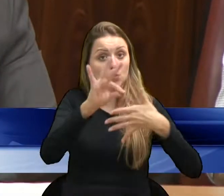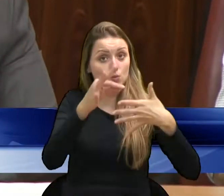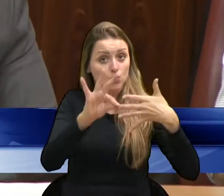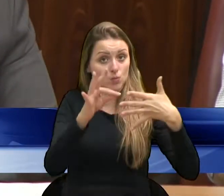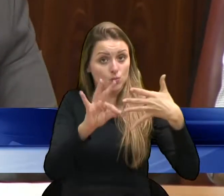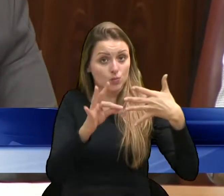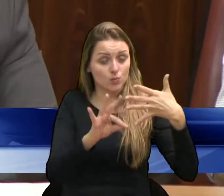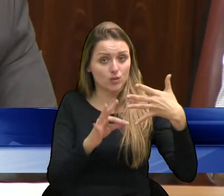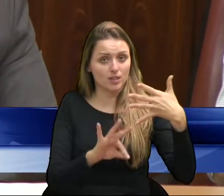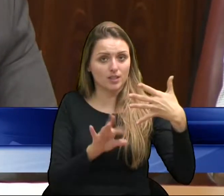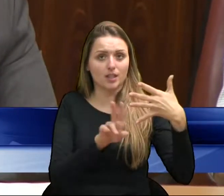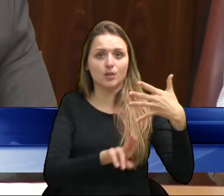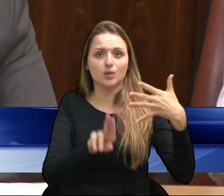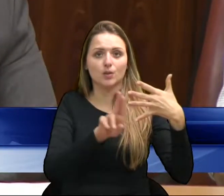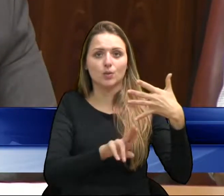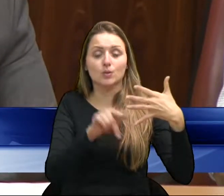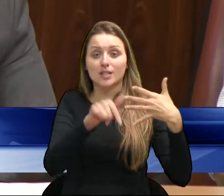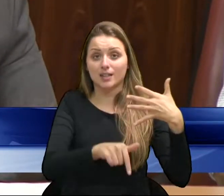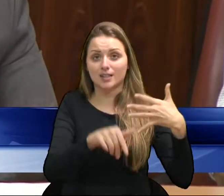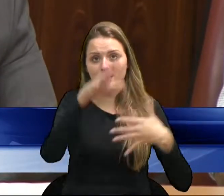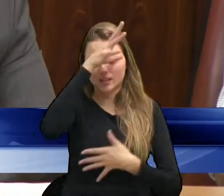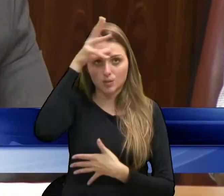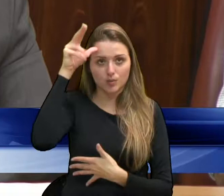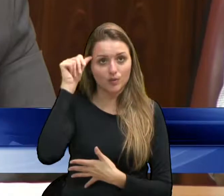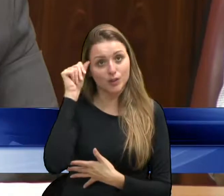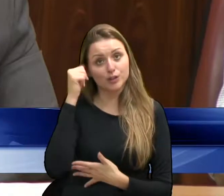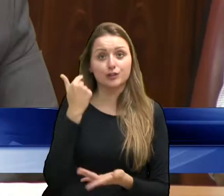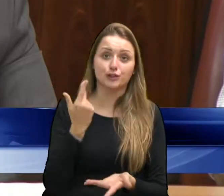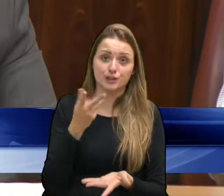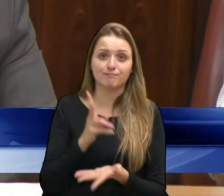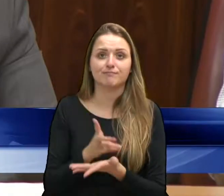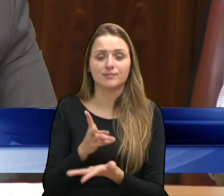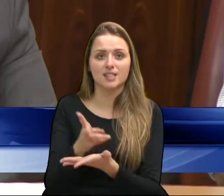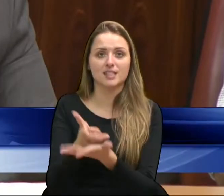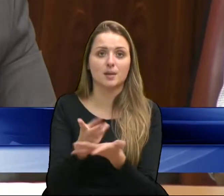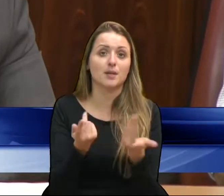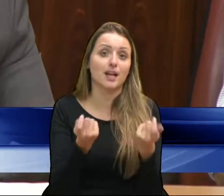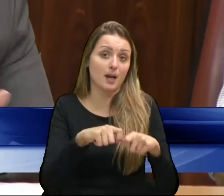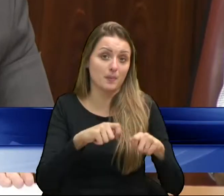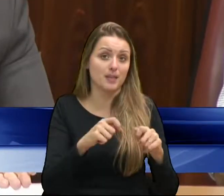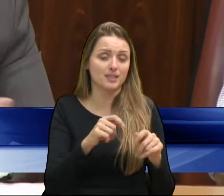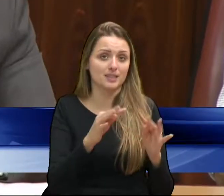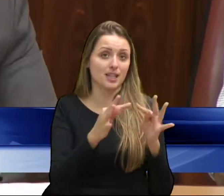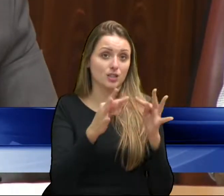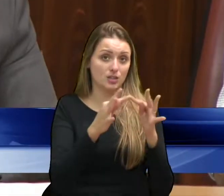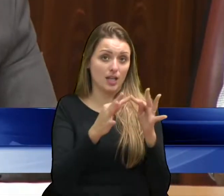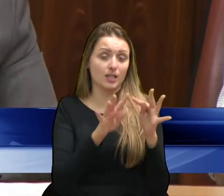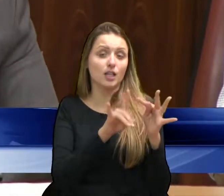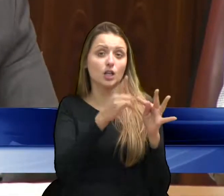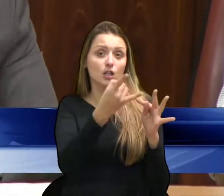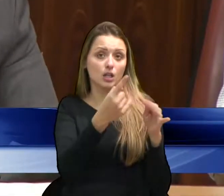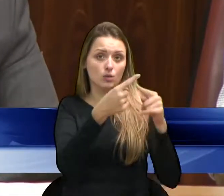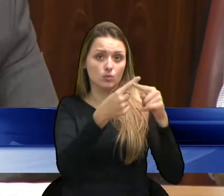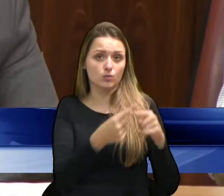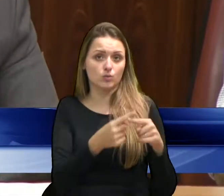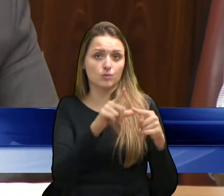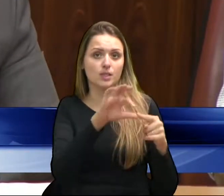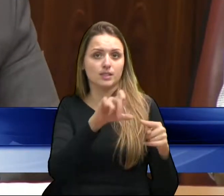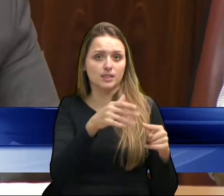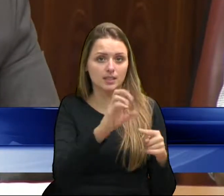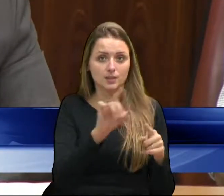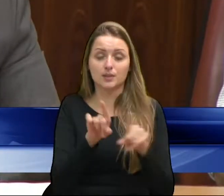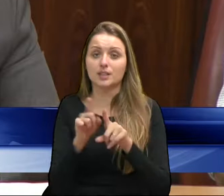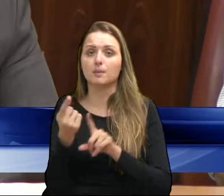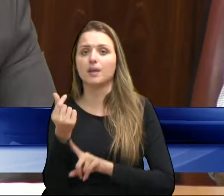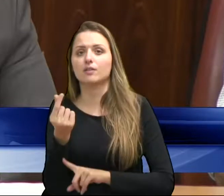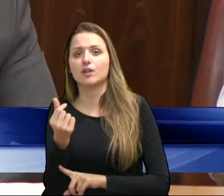sido utilizados pelo município de Caxias, tem sido capacidade técnica, que foi o último, e outorga.